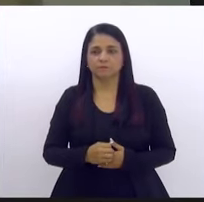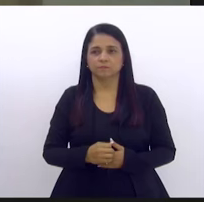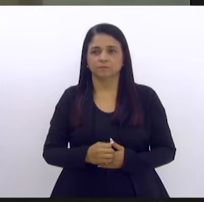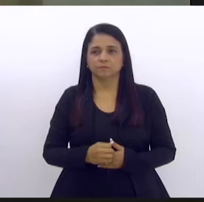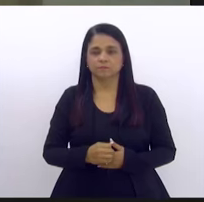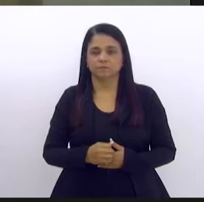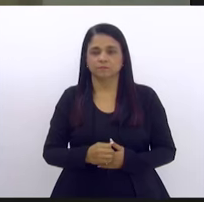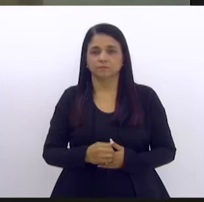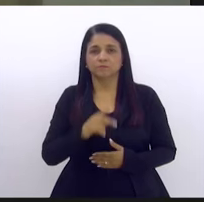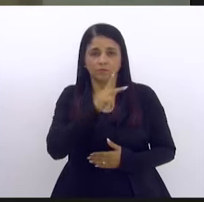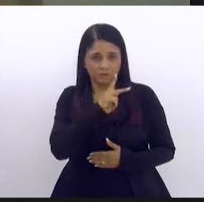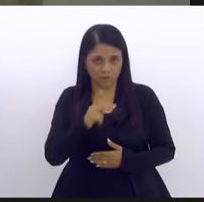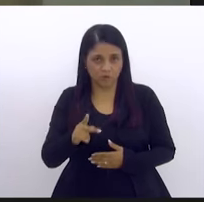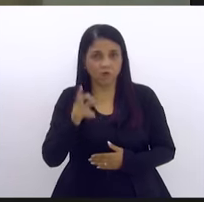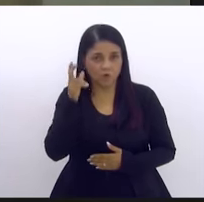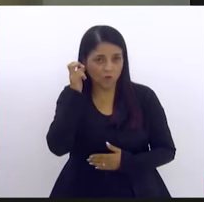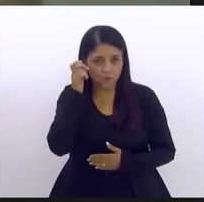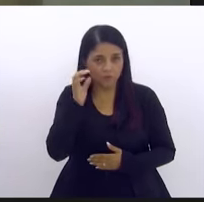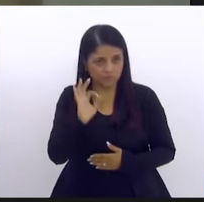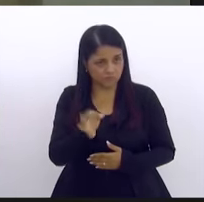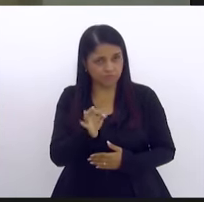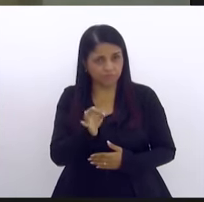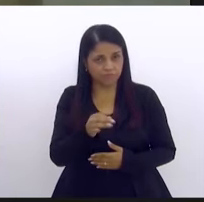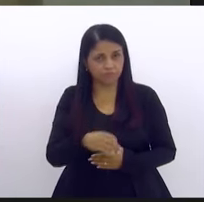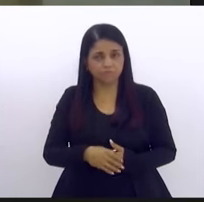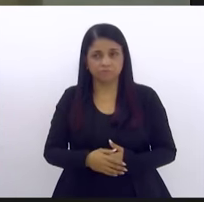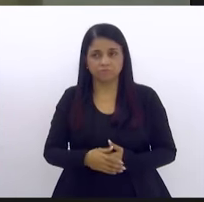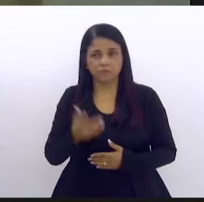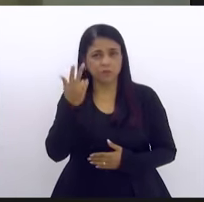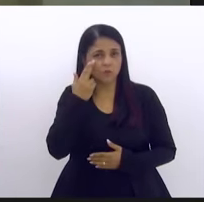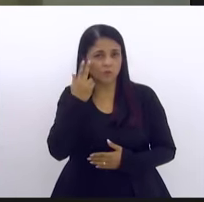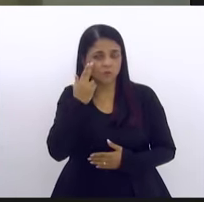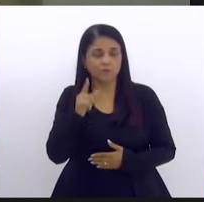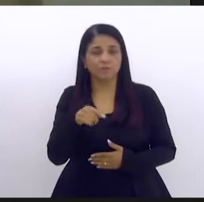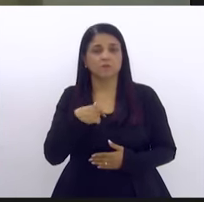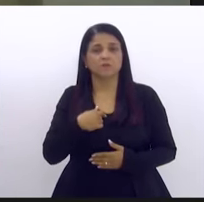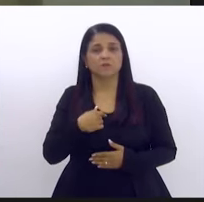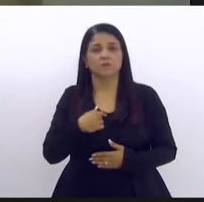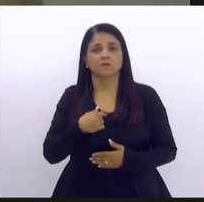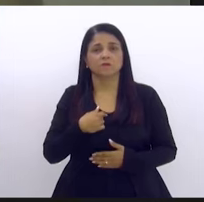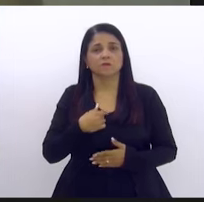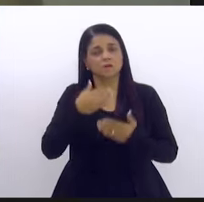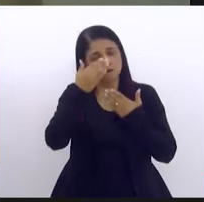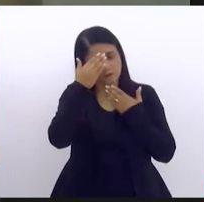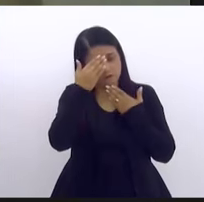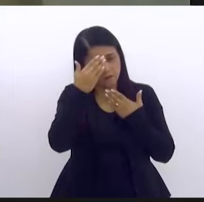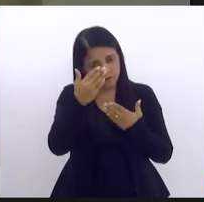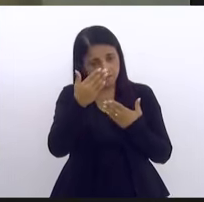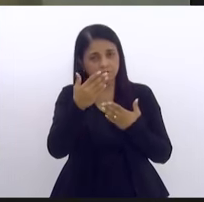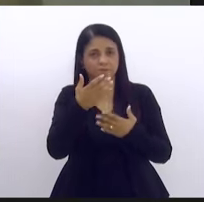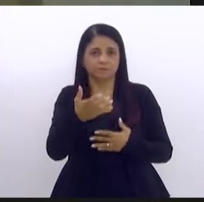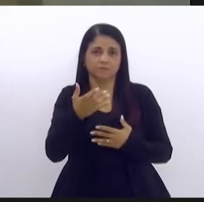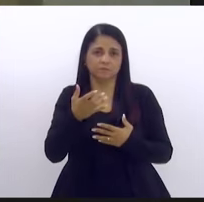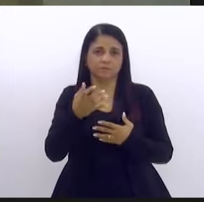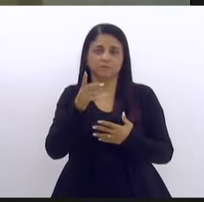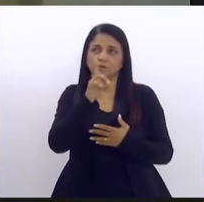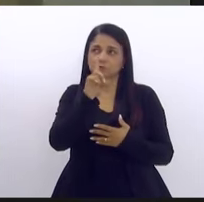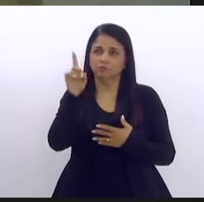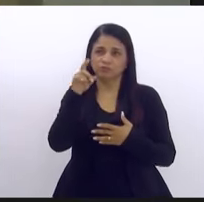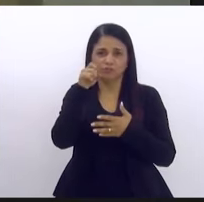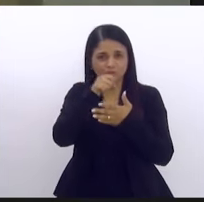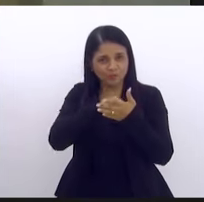Senhor presidente. Estamos te ouvindo. É, antes de mais nada, eu queria agradecer a Deus por mais esse dia aí de